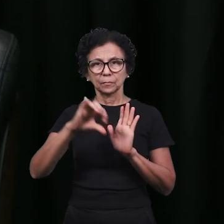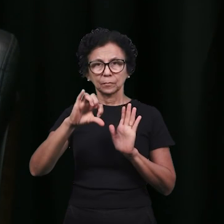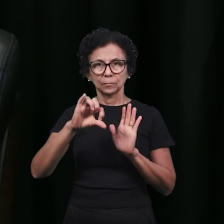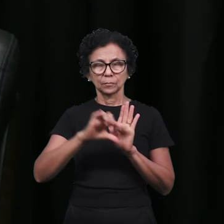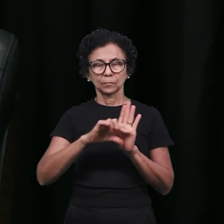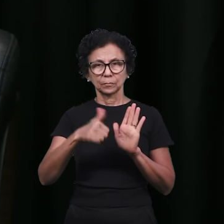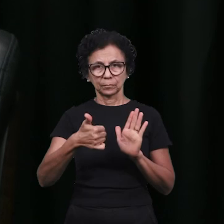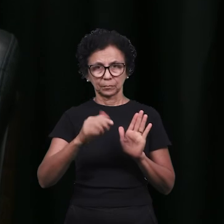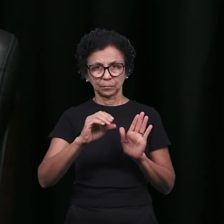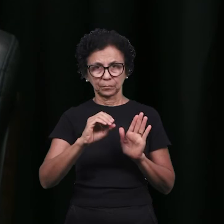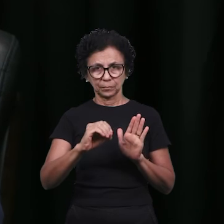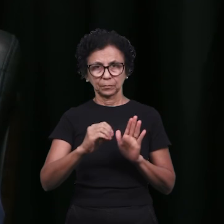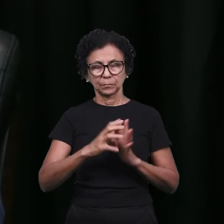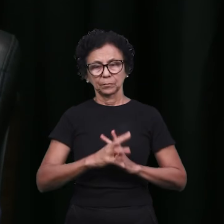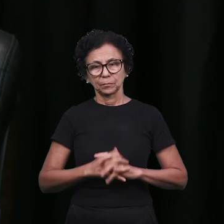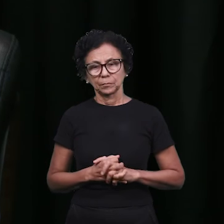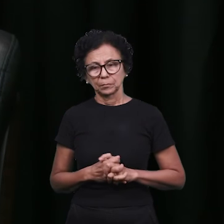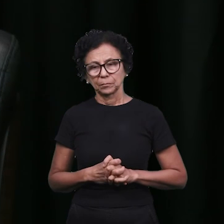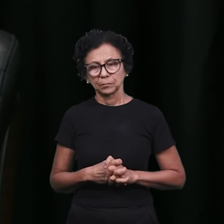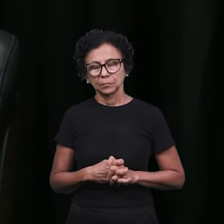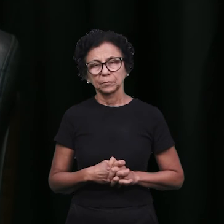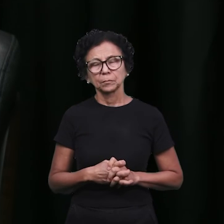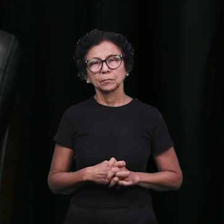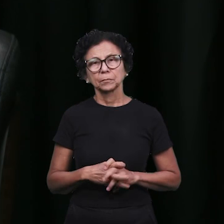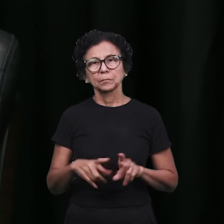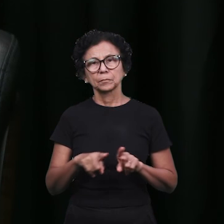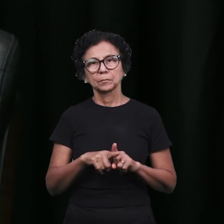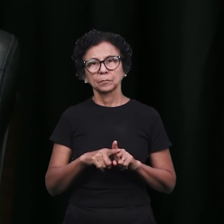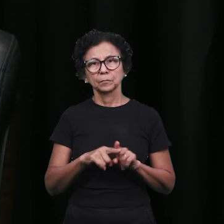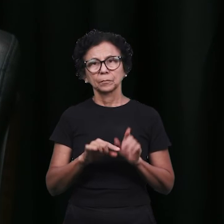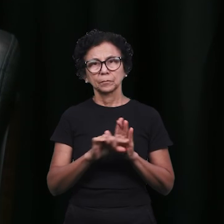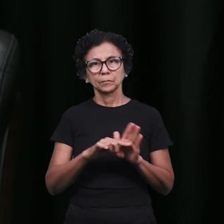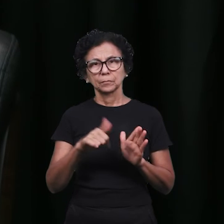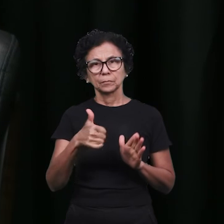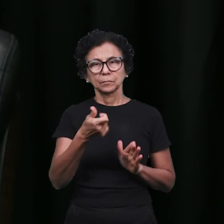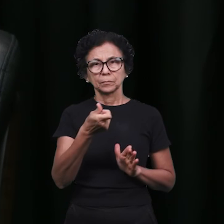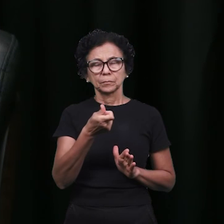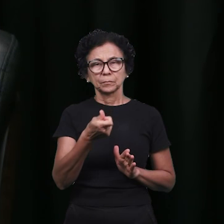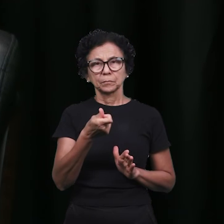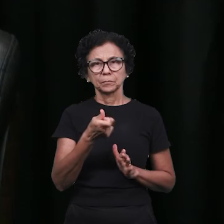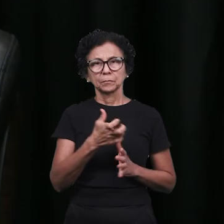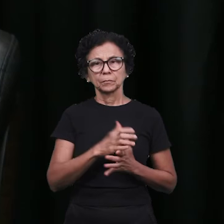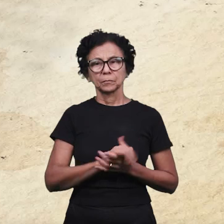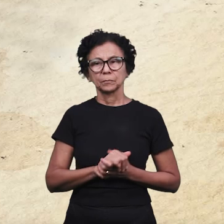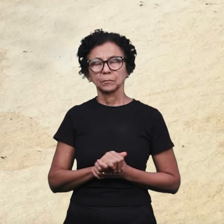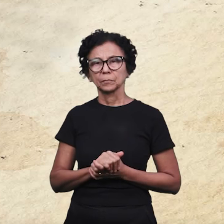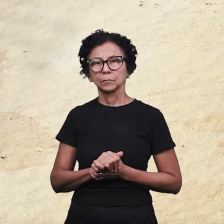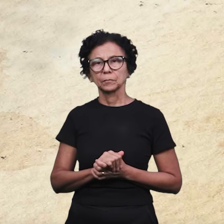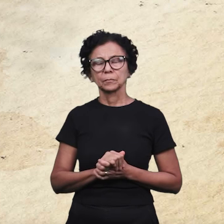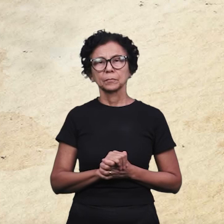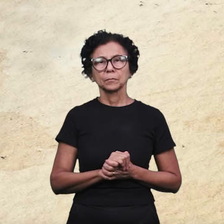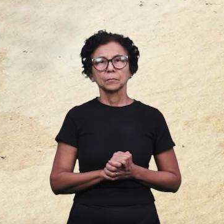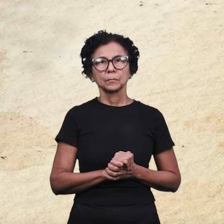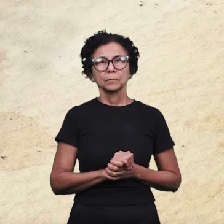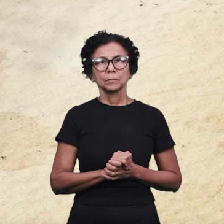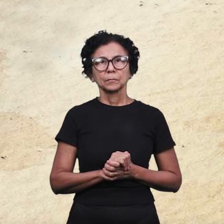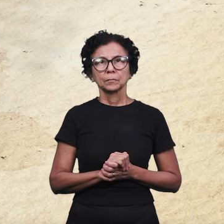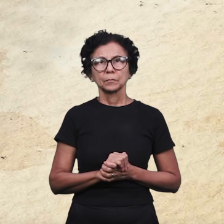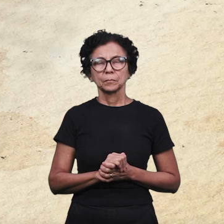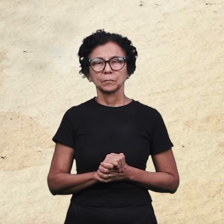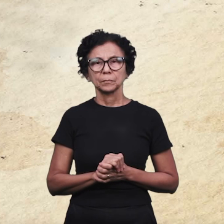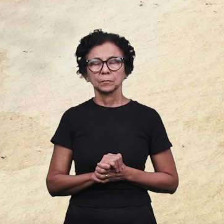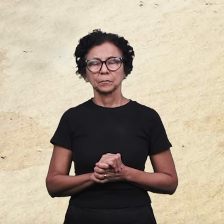verso 10 e depois também o 16, a palavra nos fala que os 10 filhos de Amã,